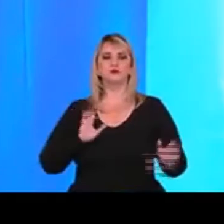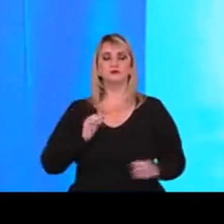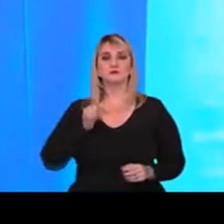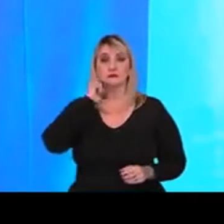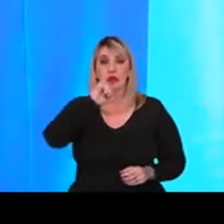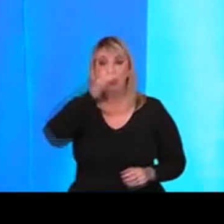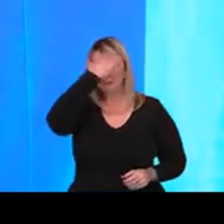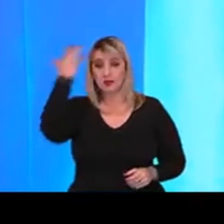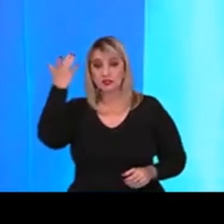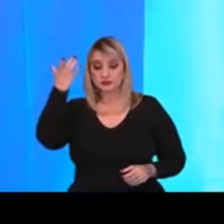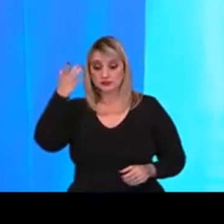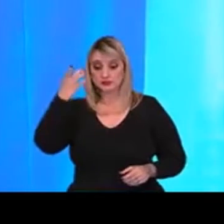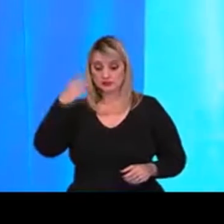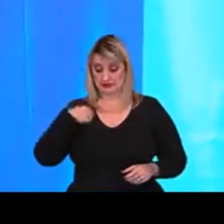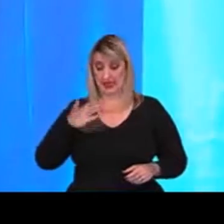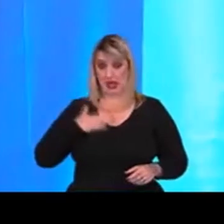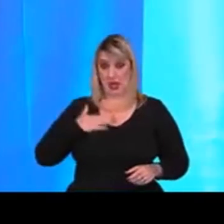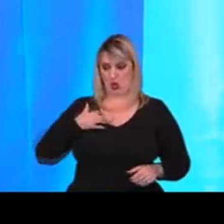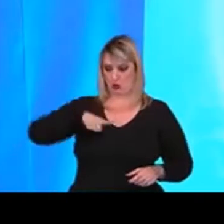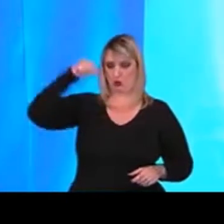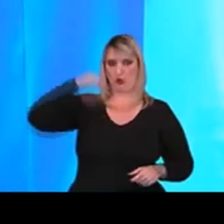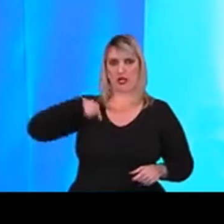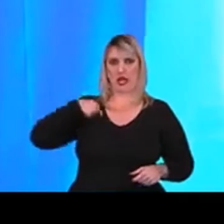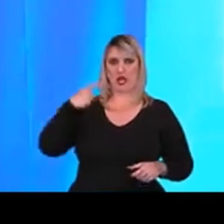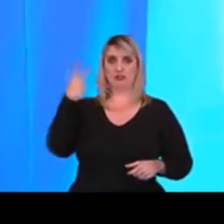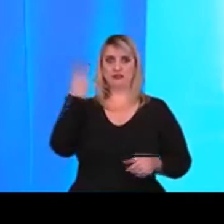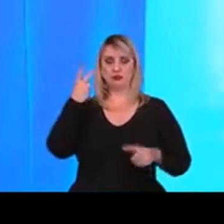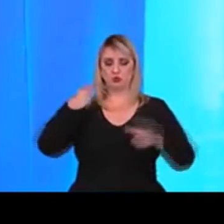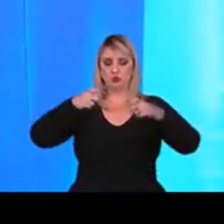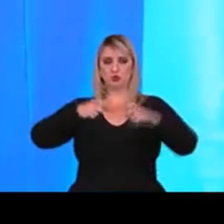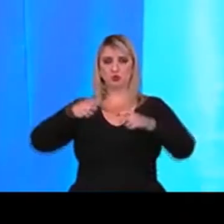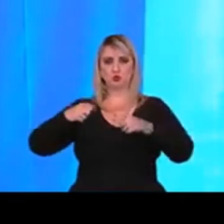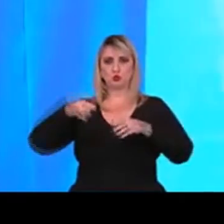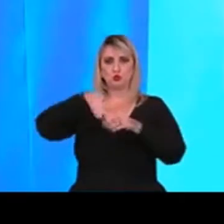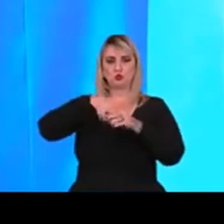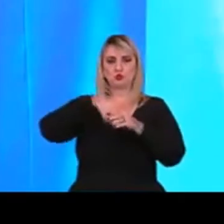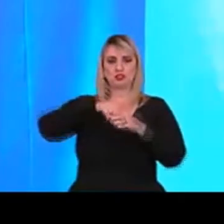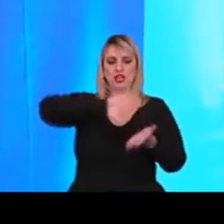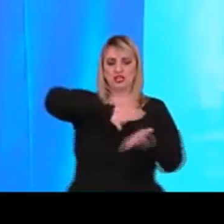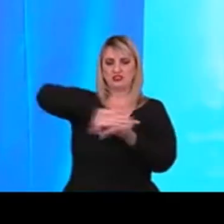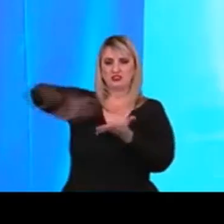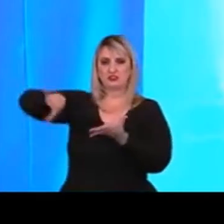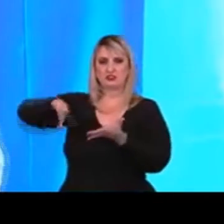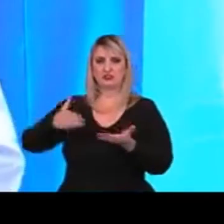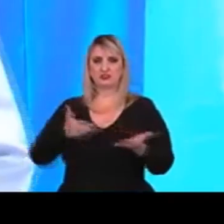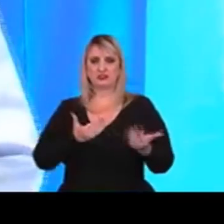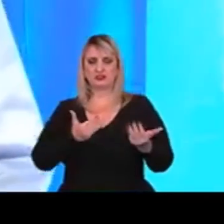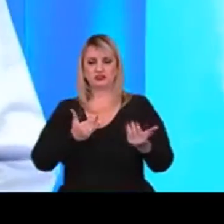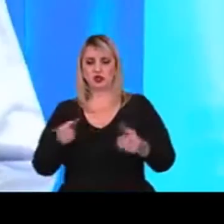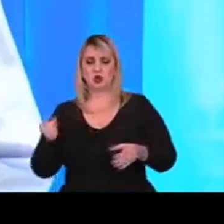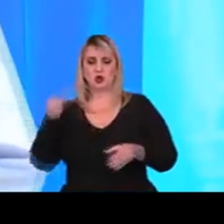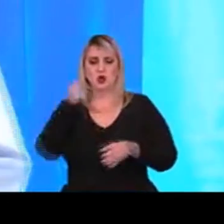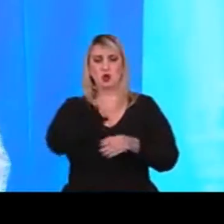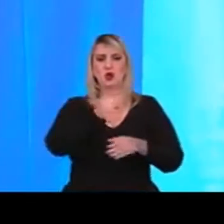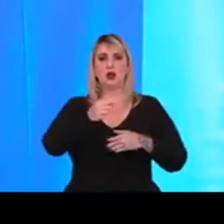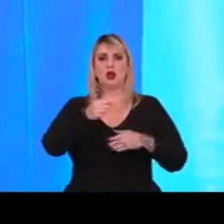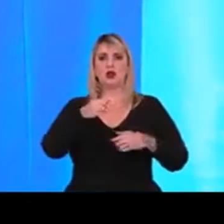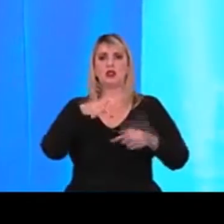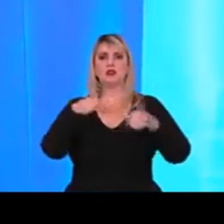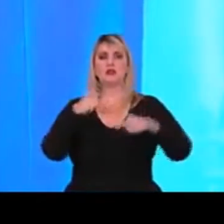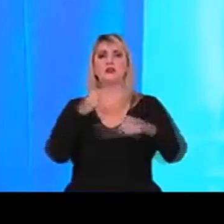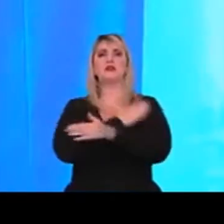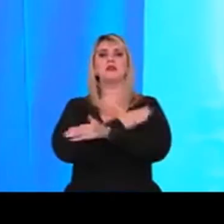Se o povo de Belo Horizonte me levar para o segundo turno, nós vamos tirar essa moçada e botar esses políticos todos desempregados para eles poderem